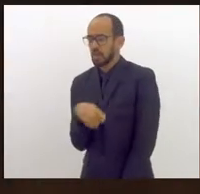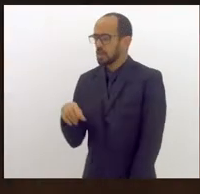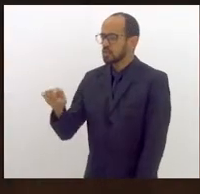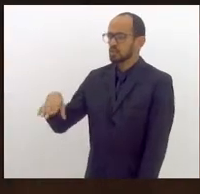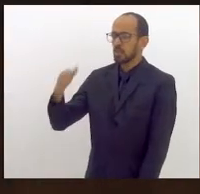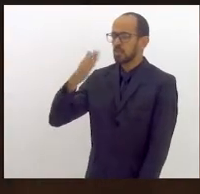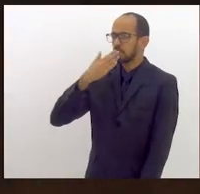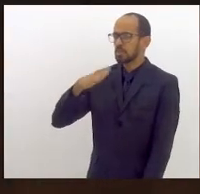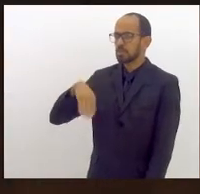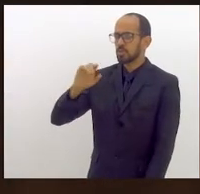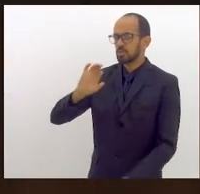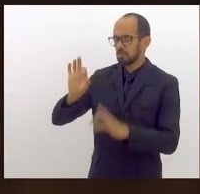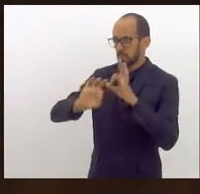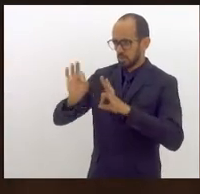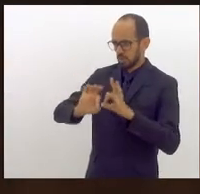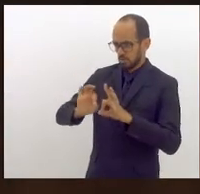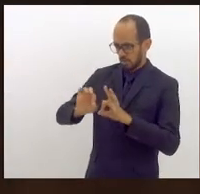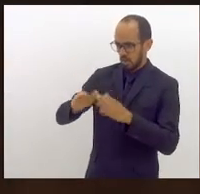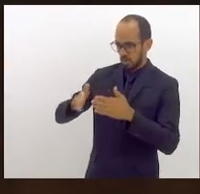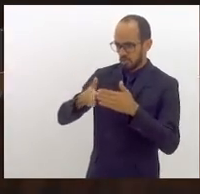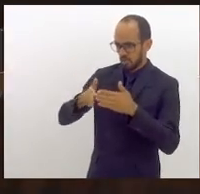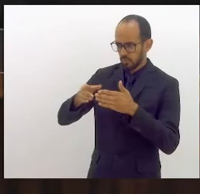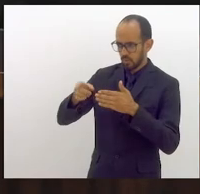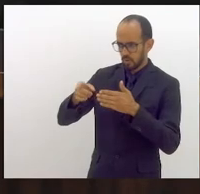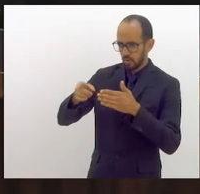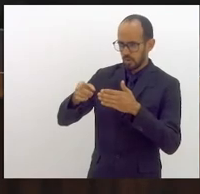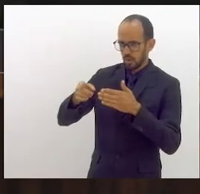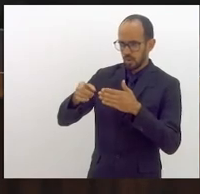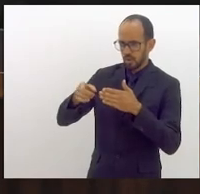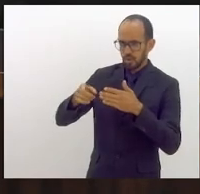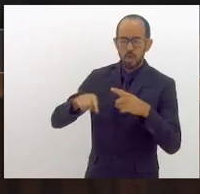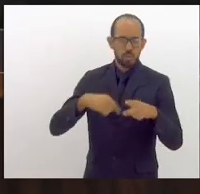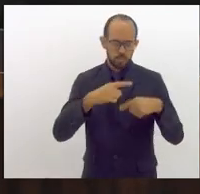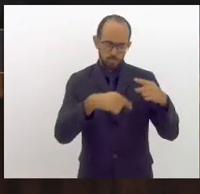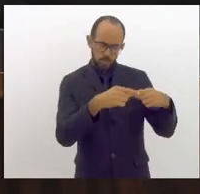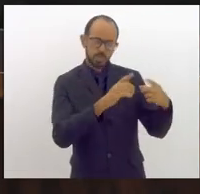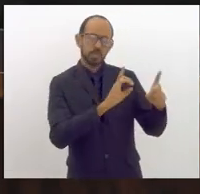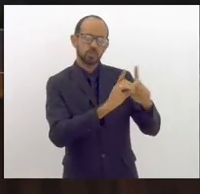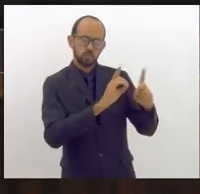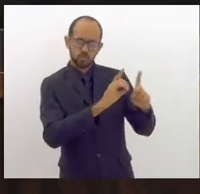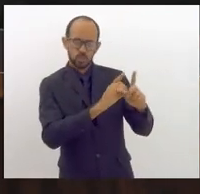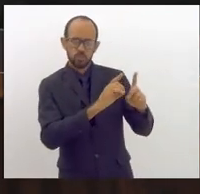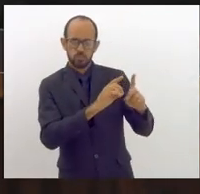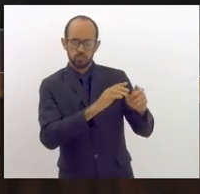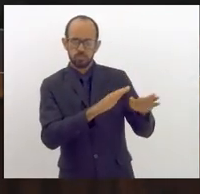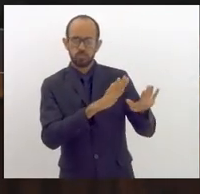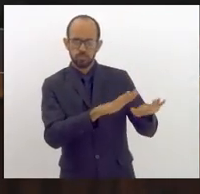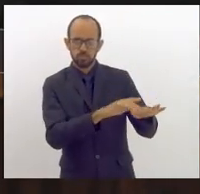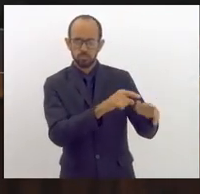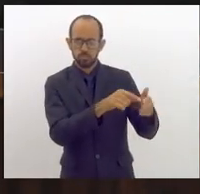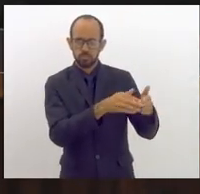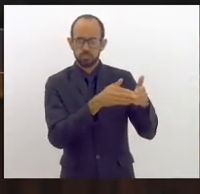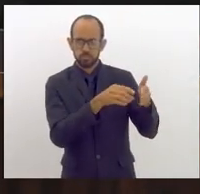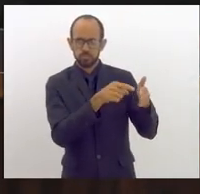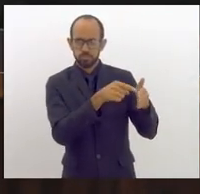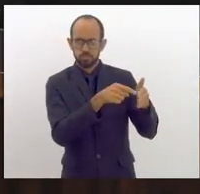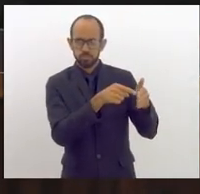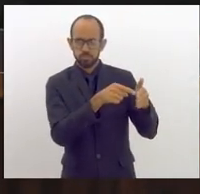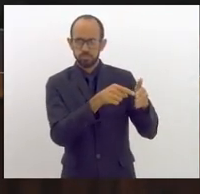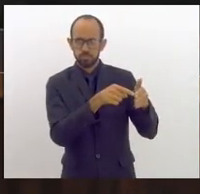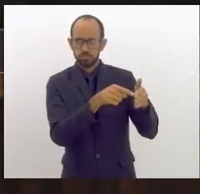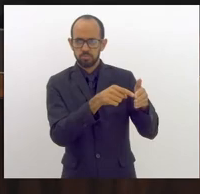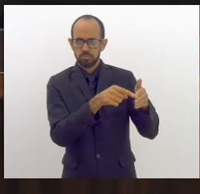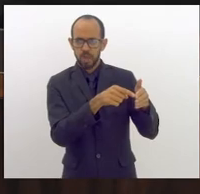uma questão de ordem assim que puder por gentileza por favor pode usar a palavra questão